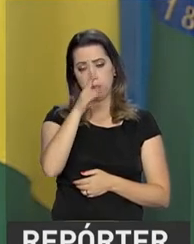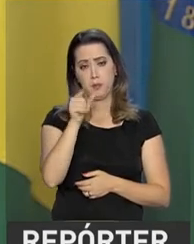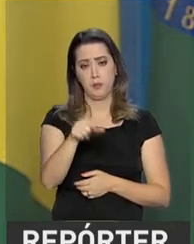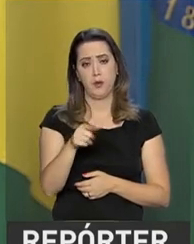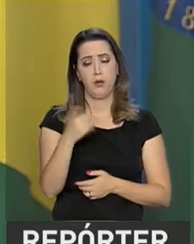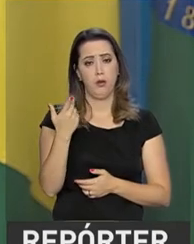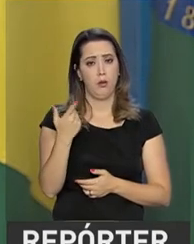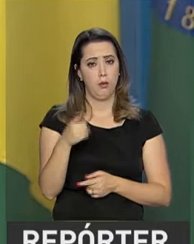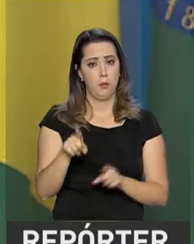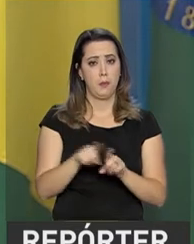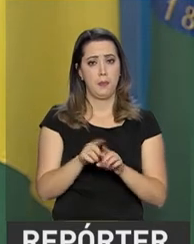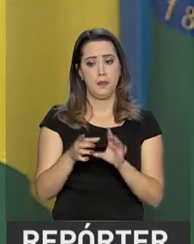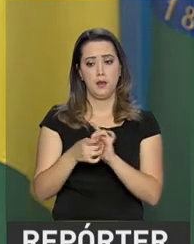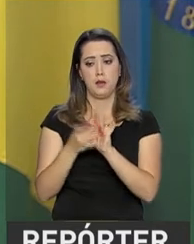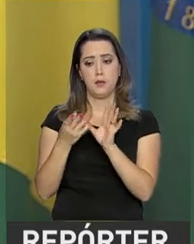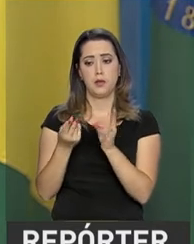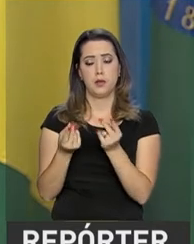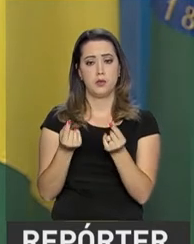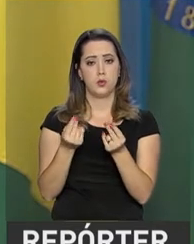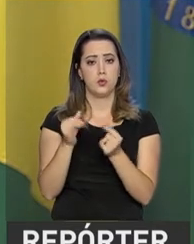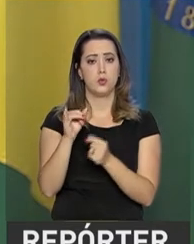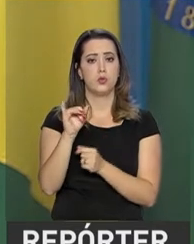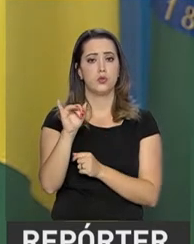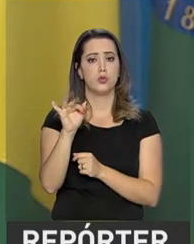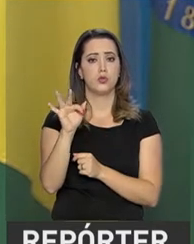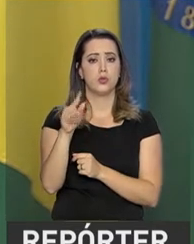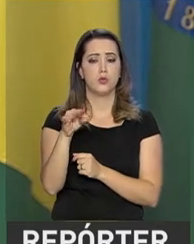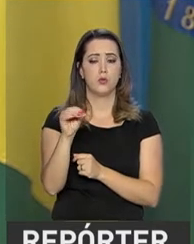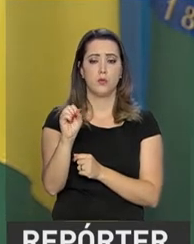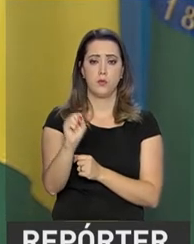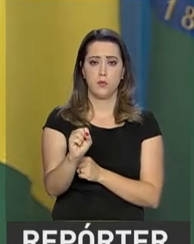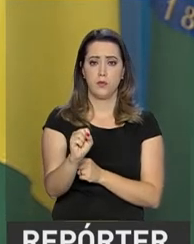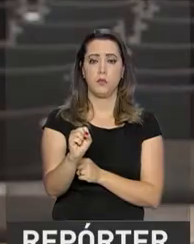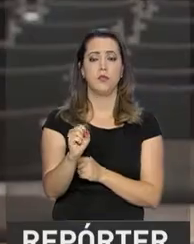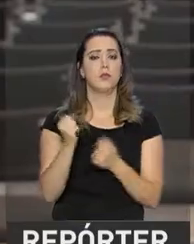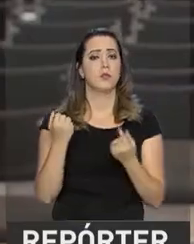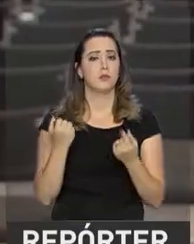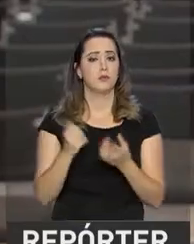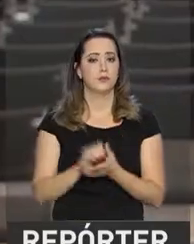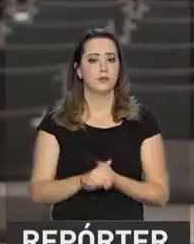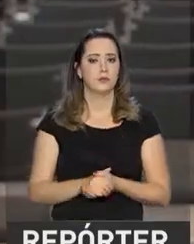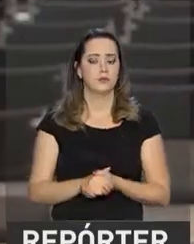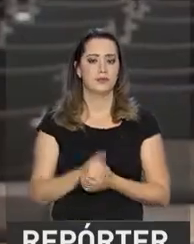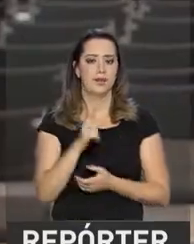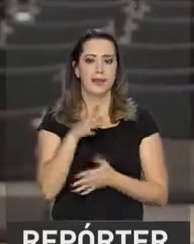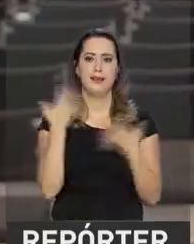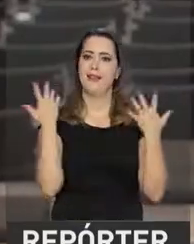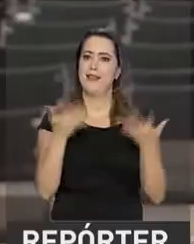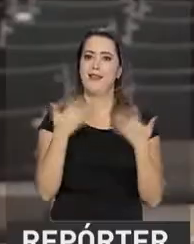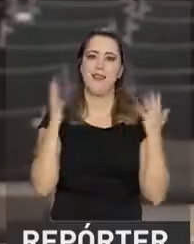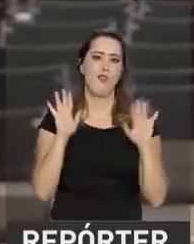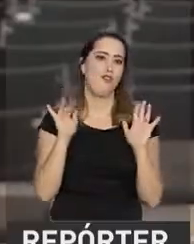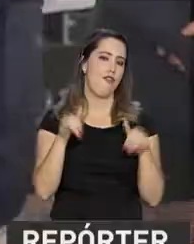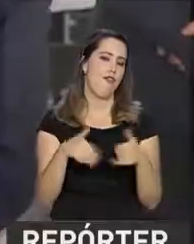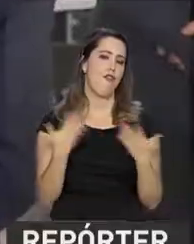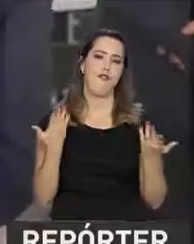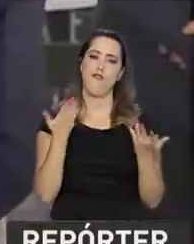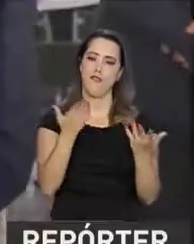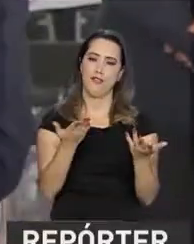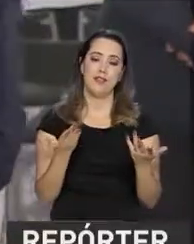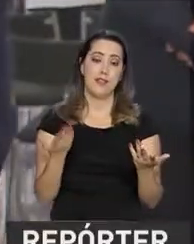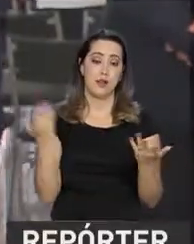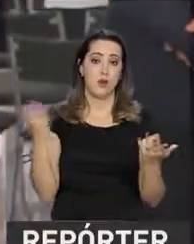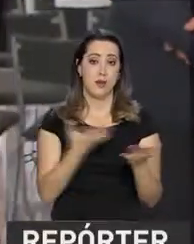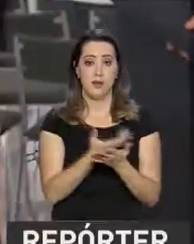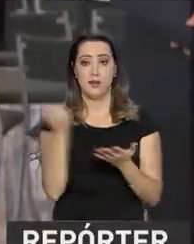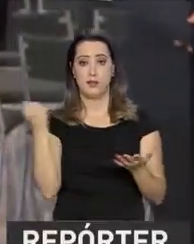caso a liberação das contas inativas do fundo de garantia lucinda é só alegria com o fim dessa novela assim